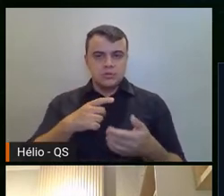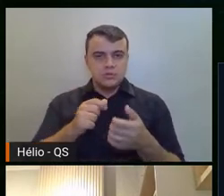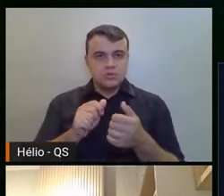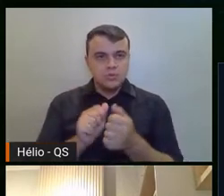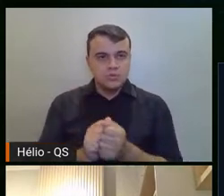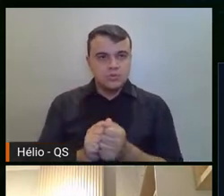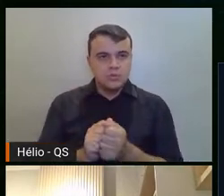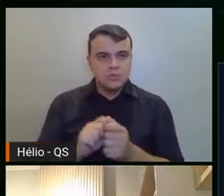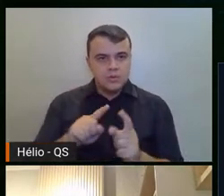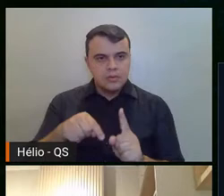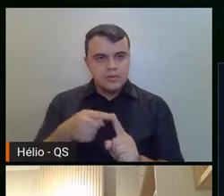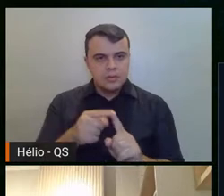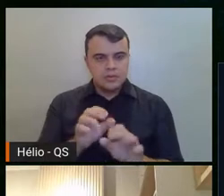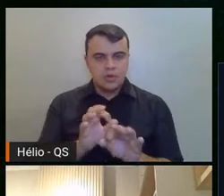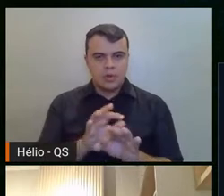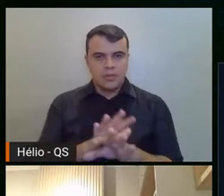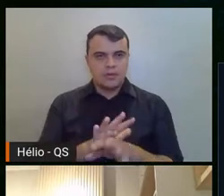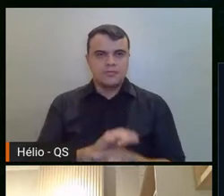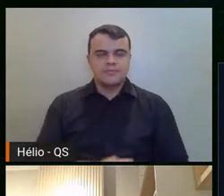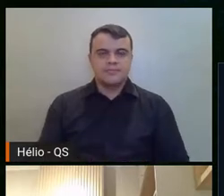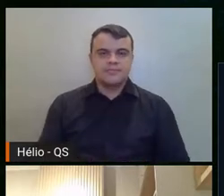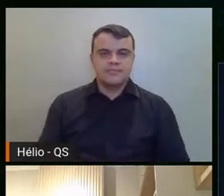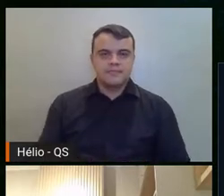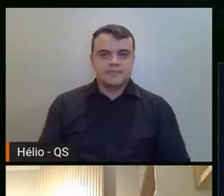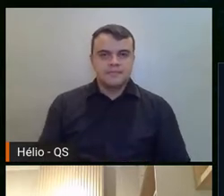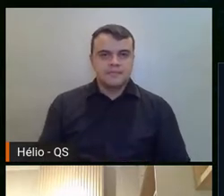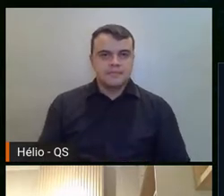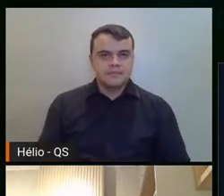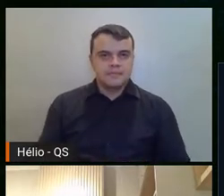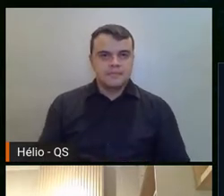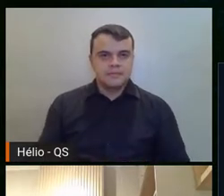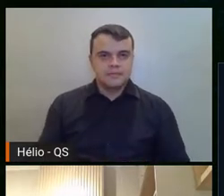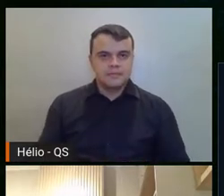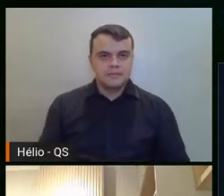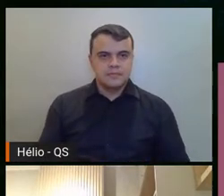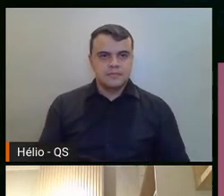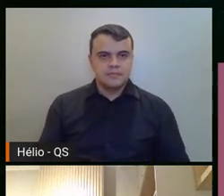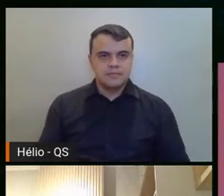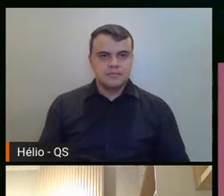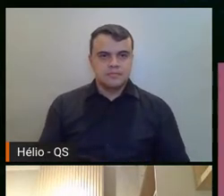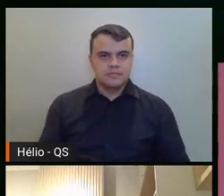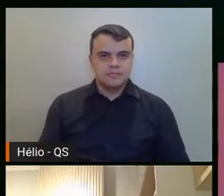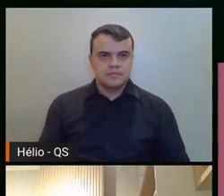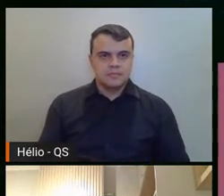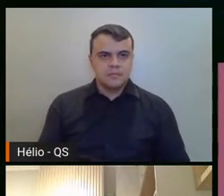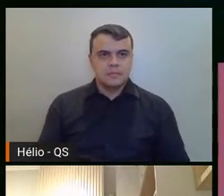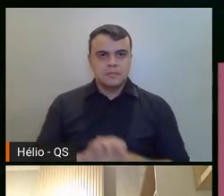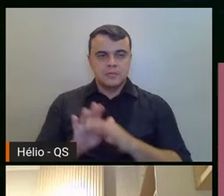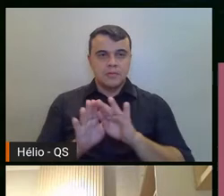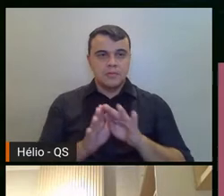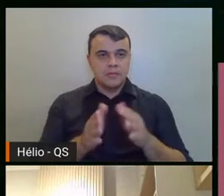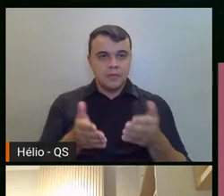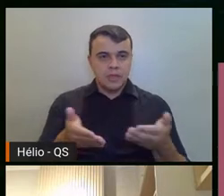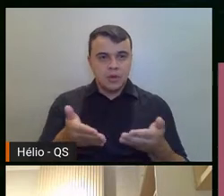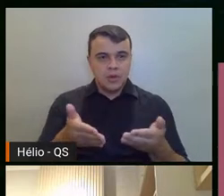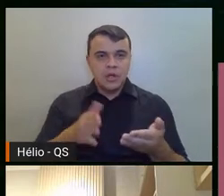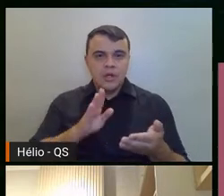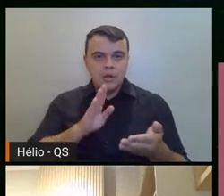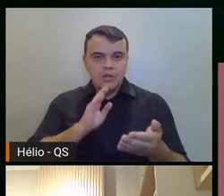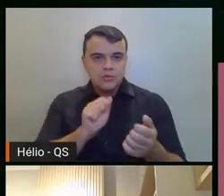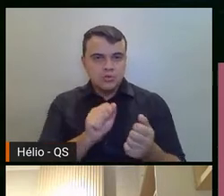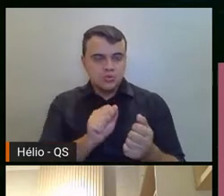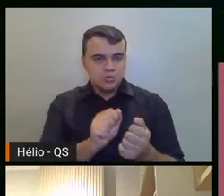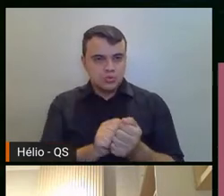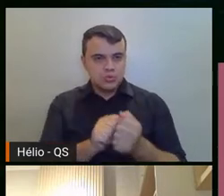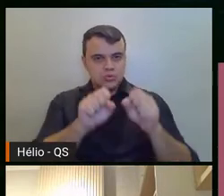mais completos Demorou galera sucesso bom pessoal agora vamos dar uma navegada junto aí